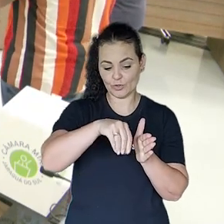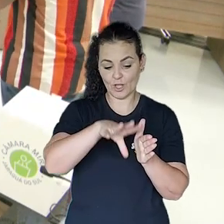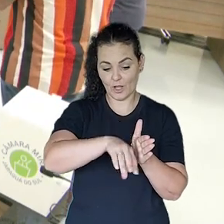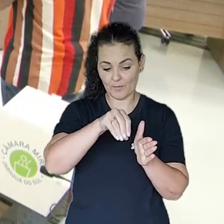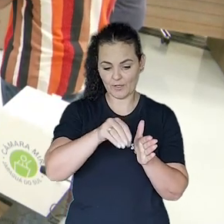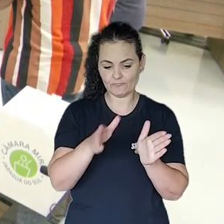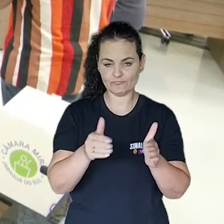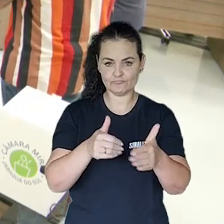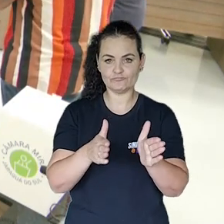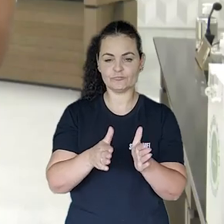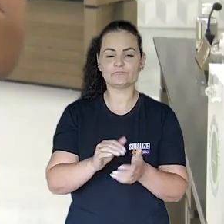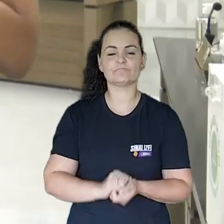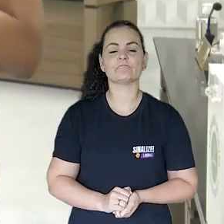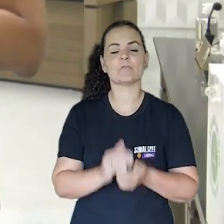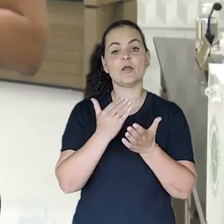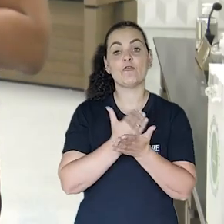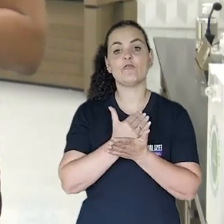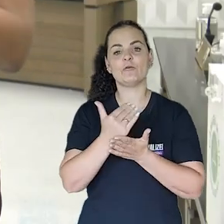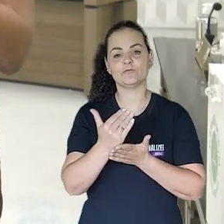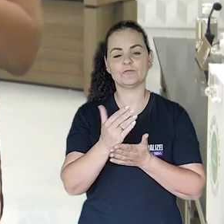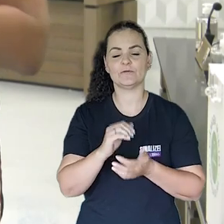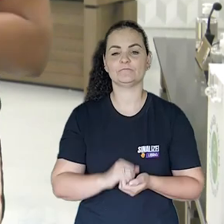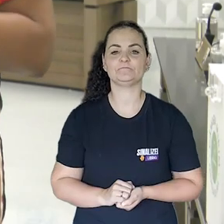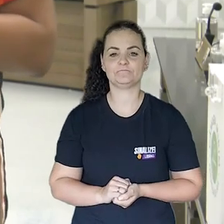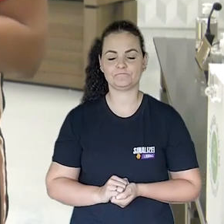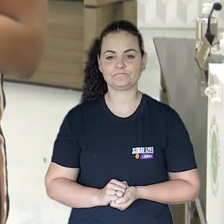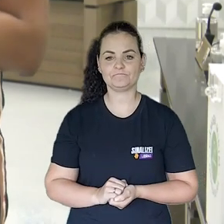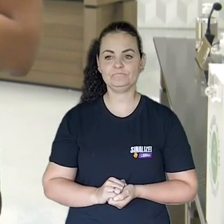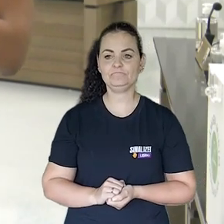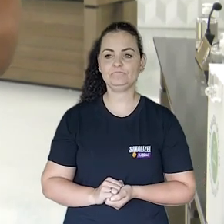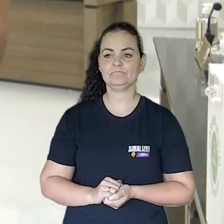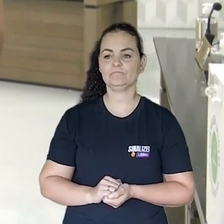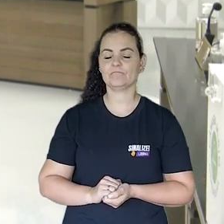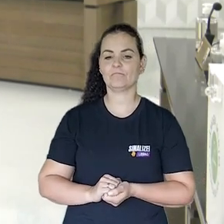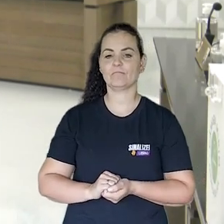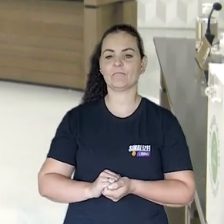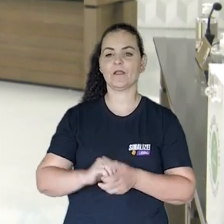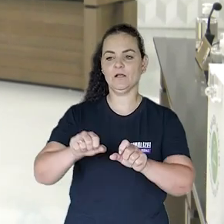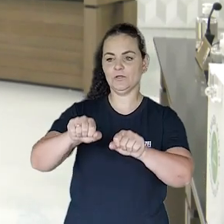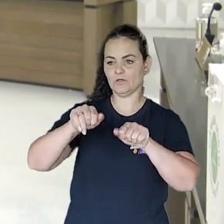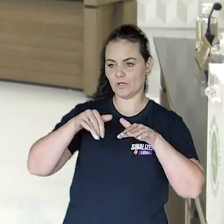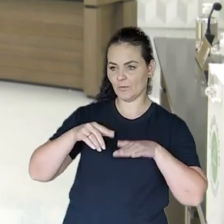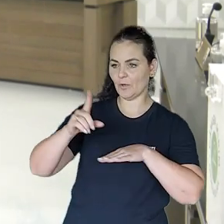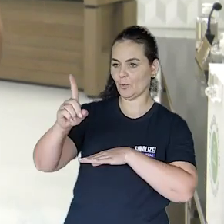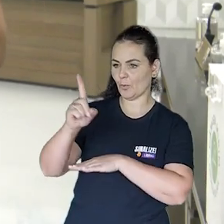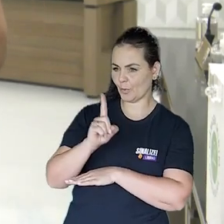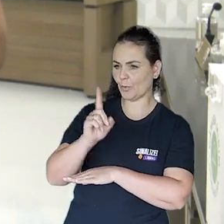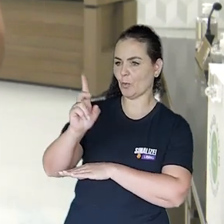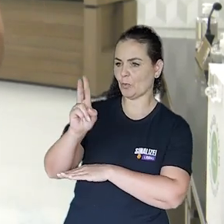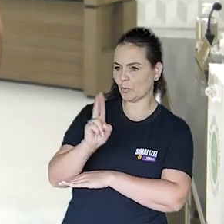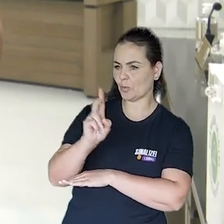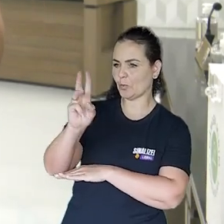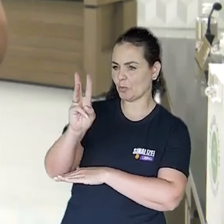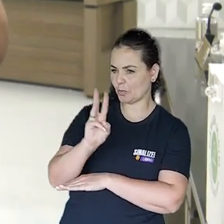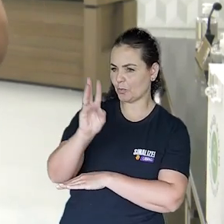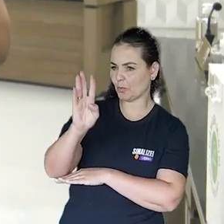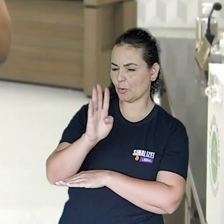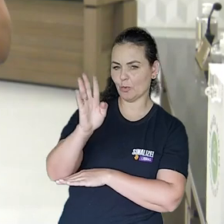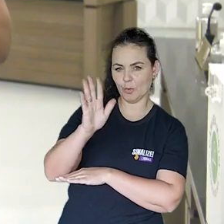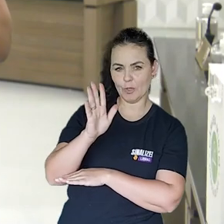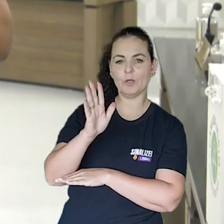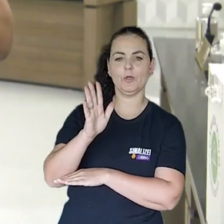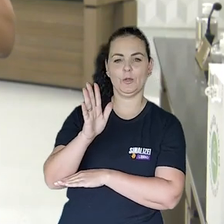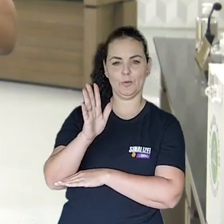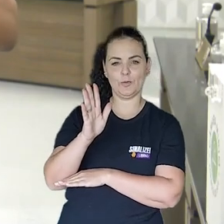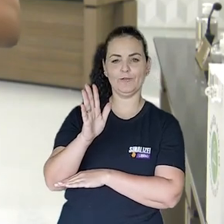vir de maneira ordenada. Precisamos de 6 pessoas para participar e tirar aqui os papéis. Começando, vamos lá.